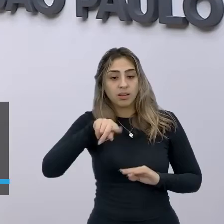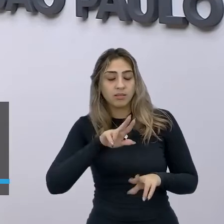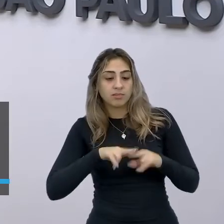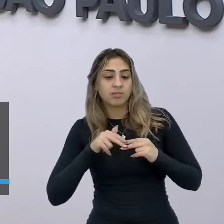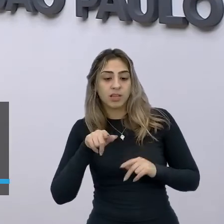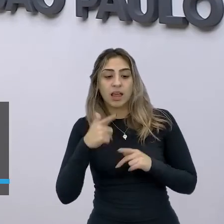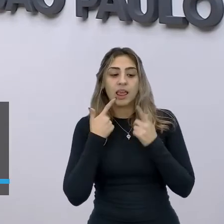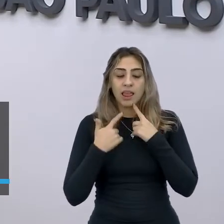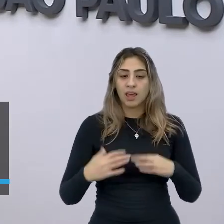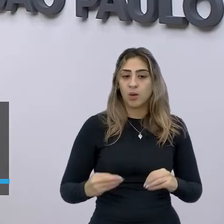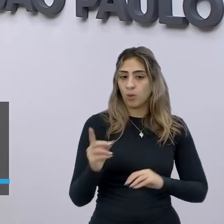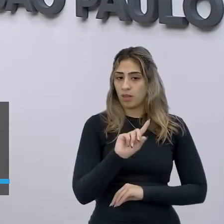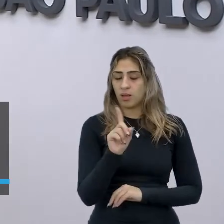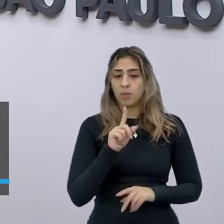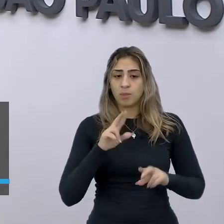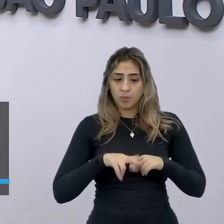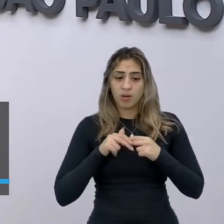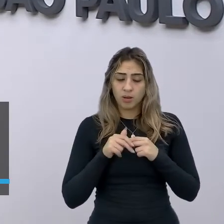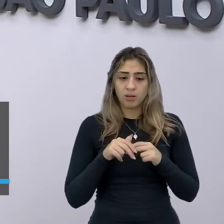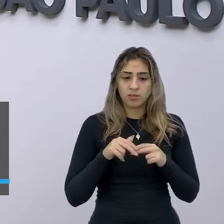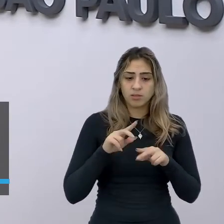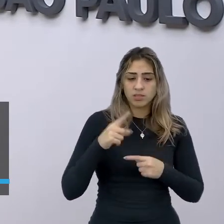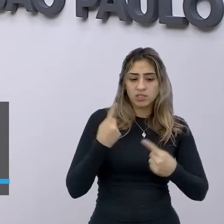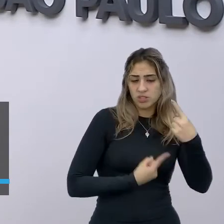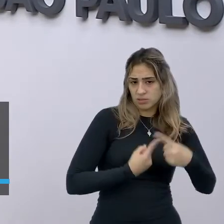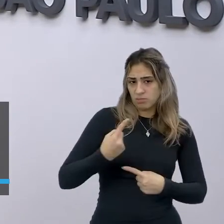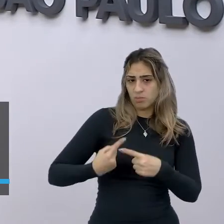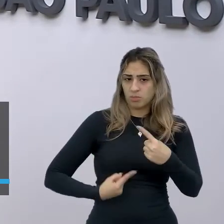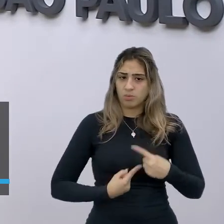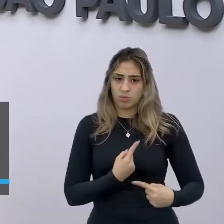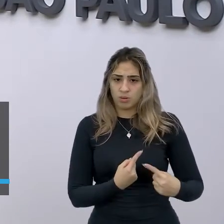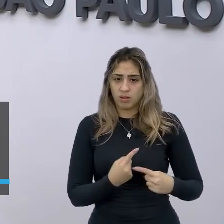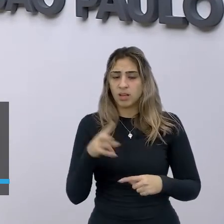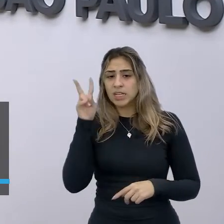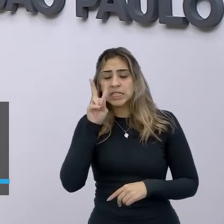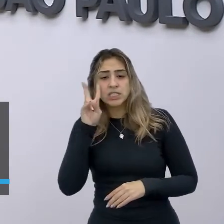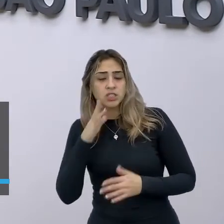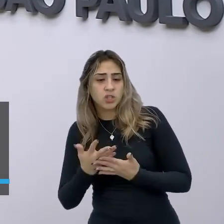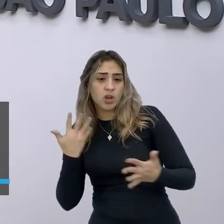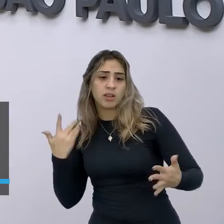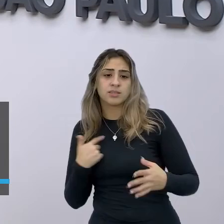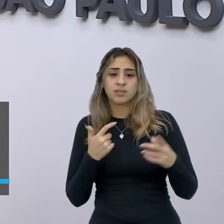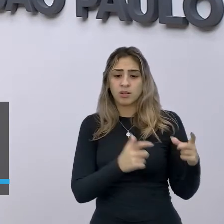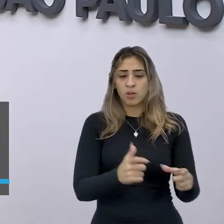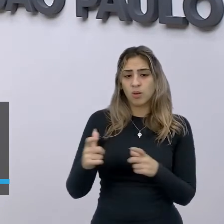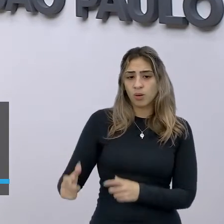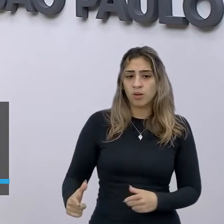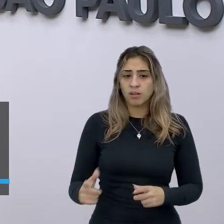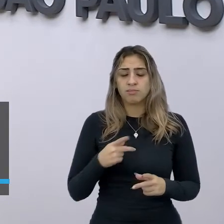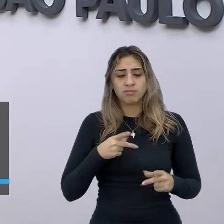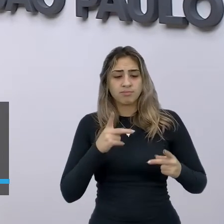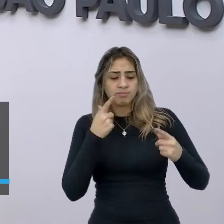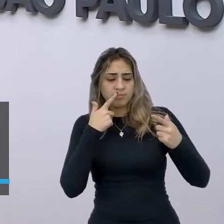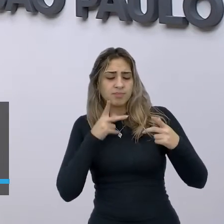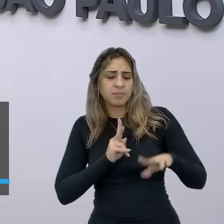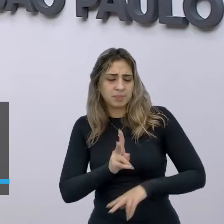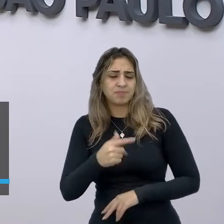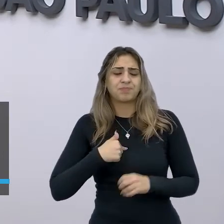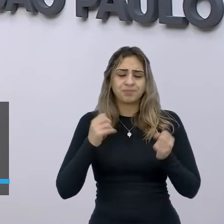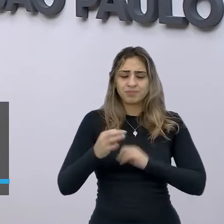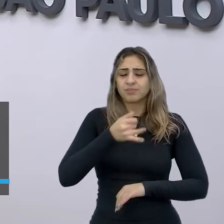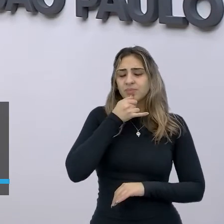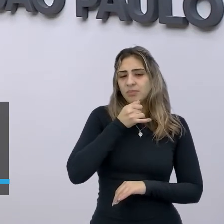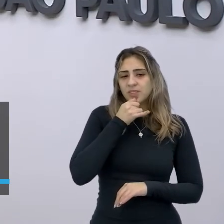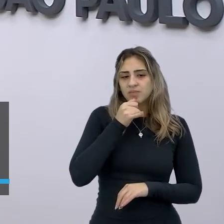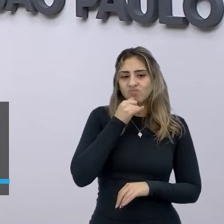causa da língua, não. É por causa das disputas históricas, territoriais. Eu posso mencionar o